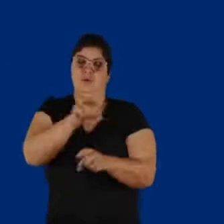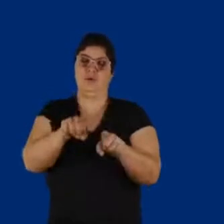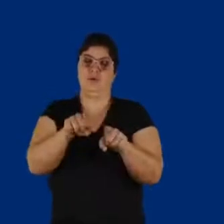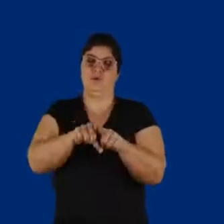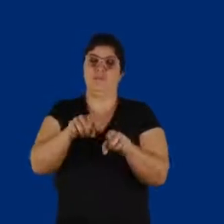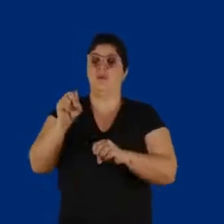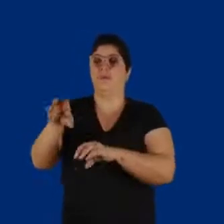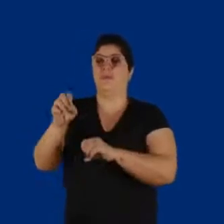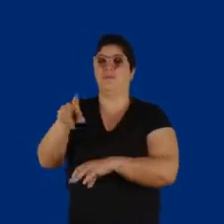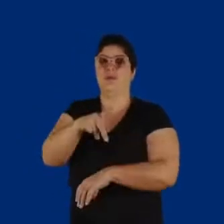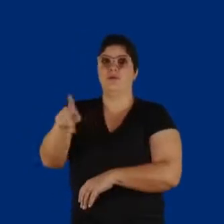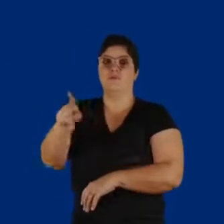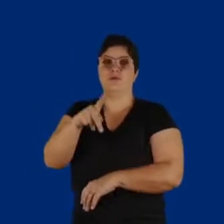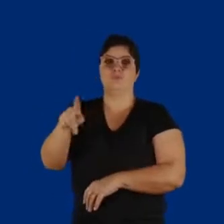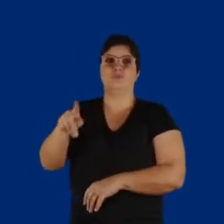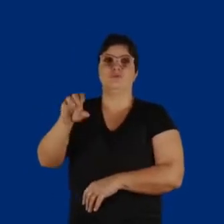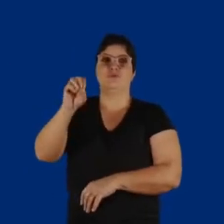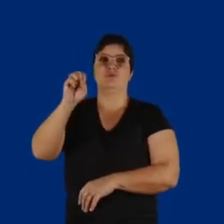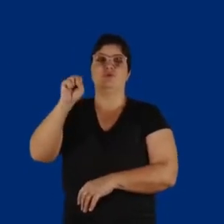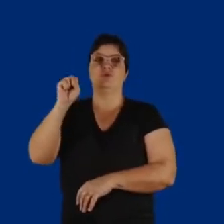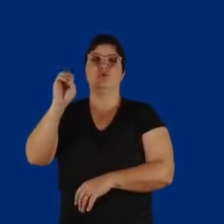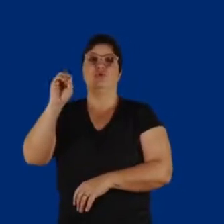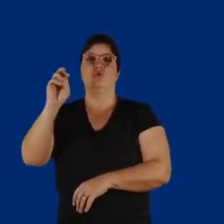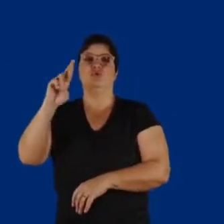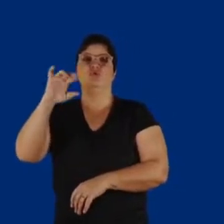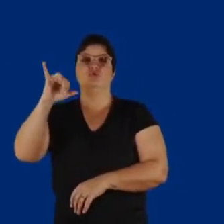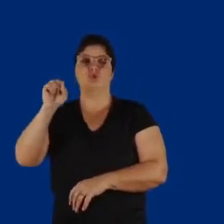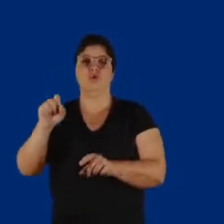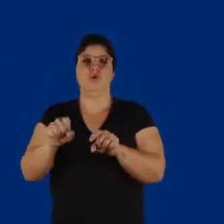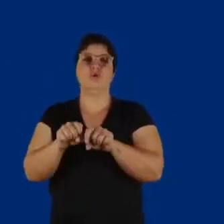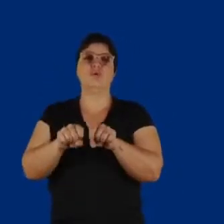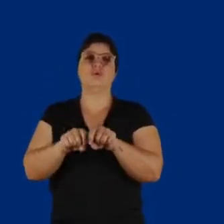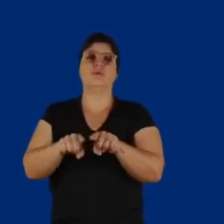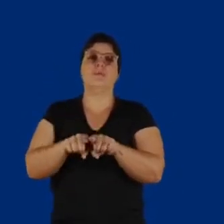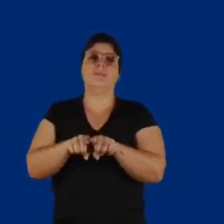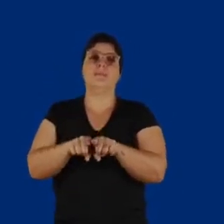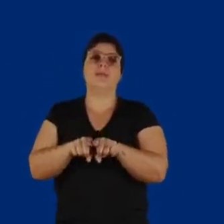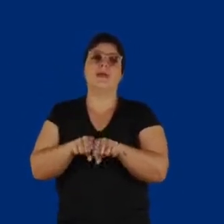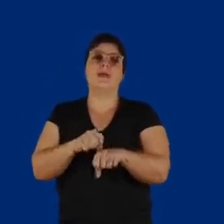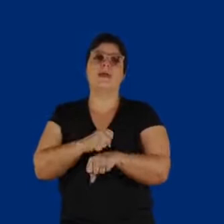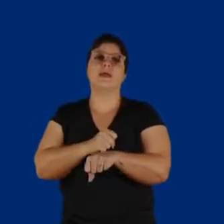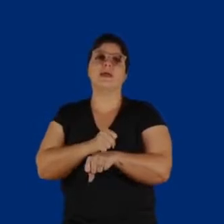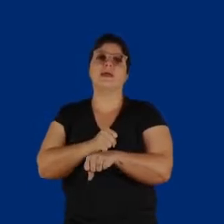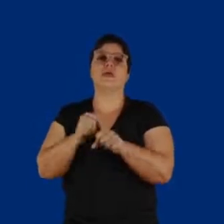César, era colega do Juliano Moreira. E foi professor